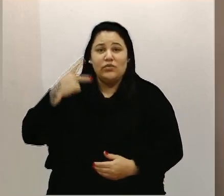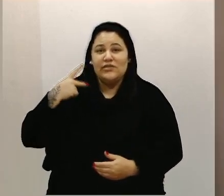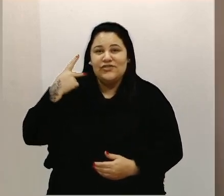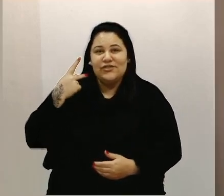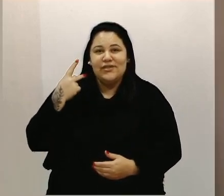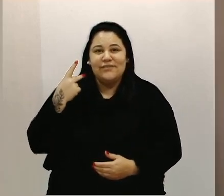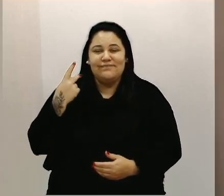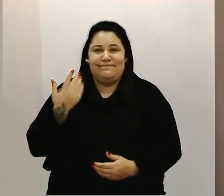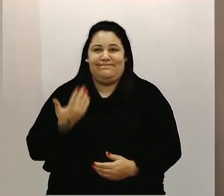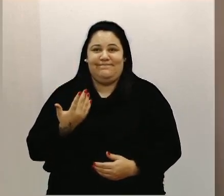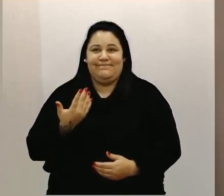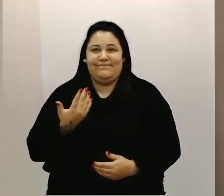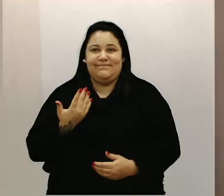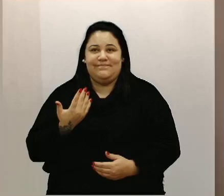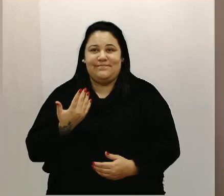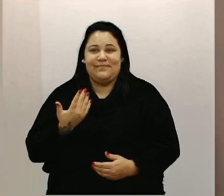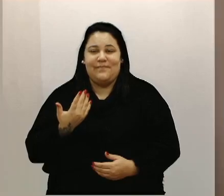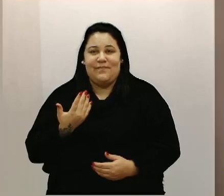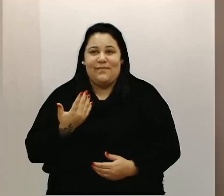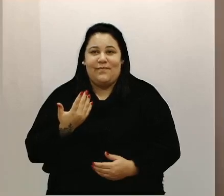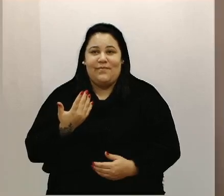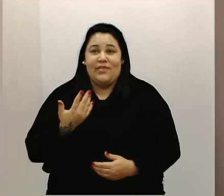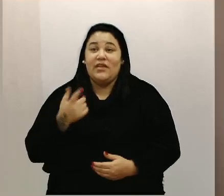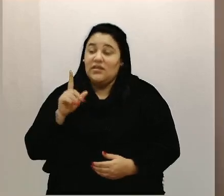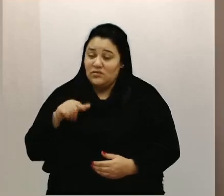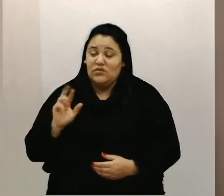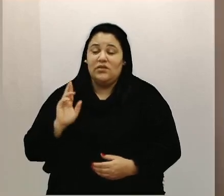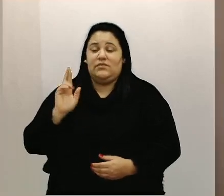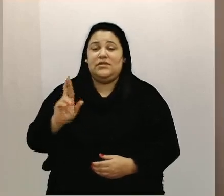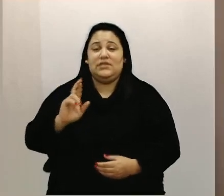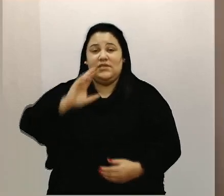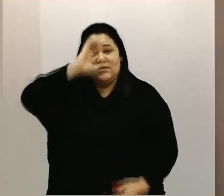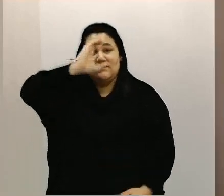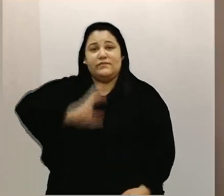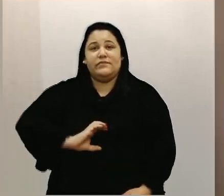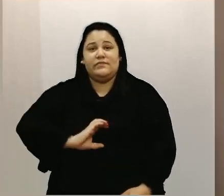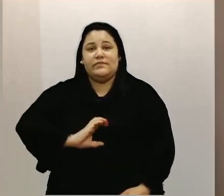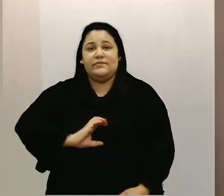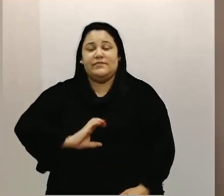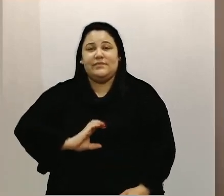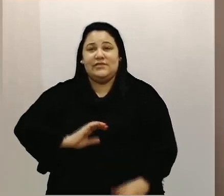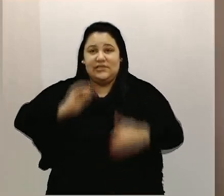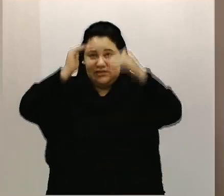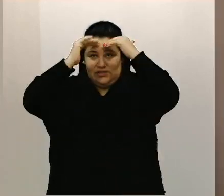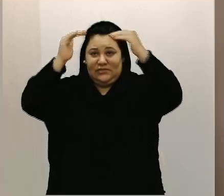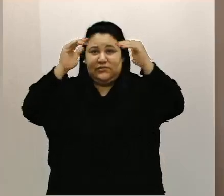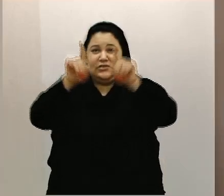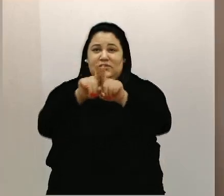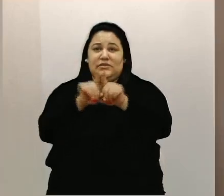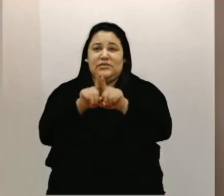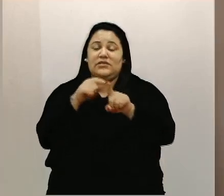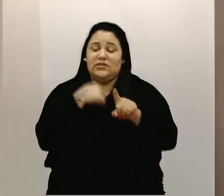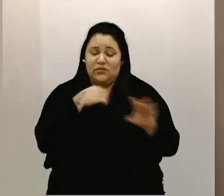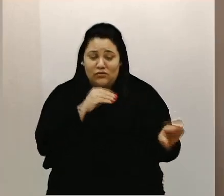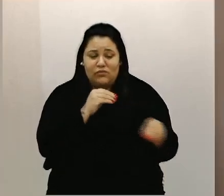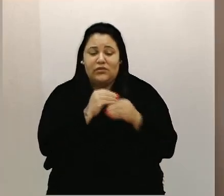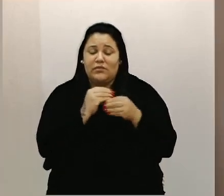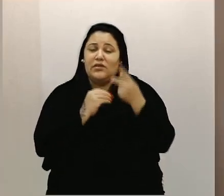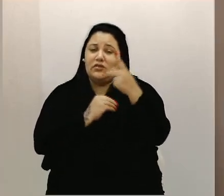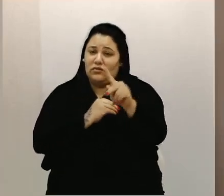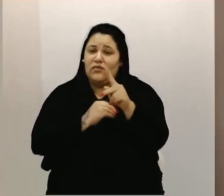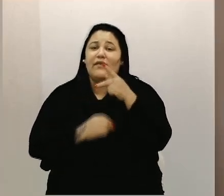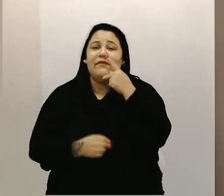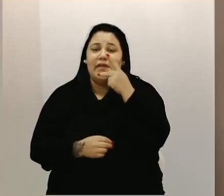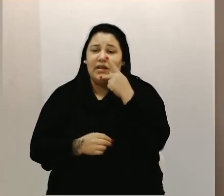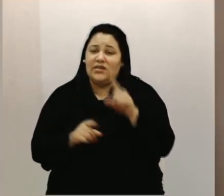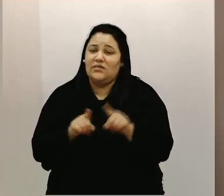Isso equivale. Isso que representa caráter e dignidade. Então, me somo à sua fala, me somo